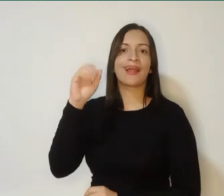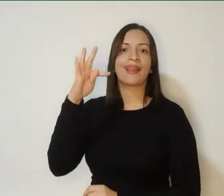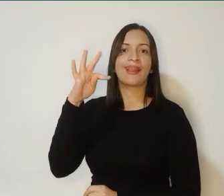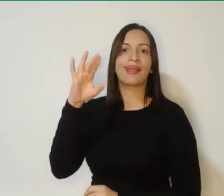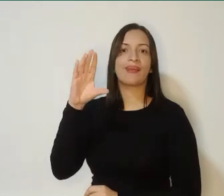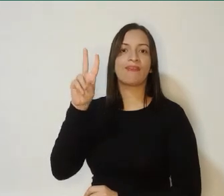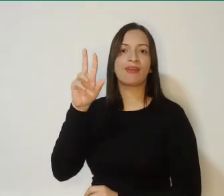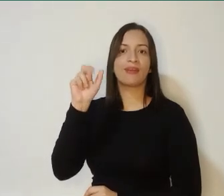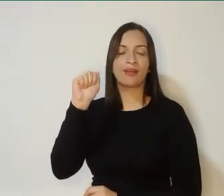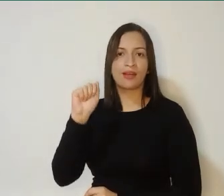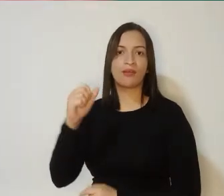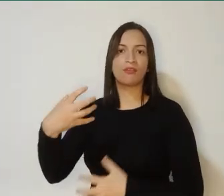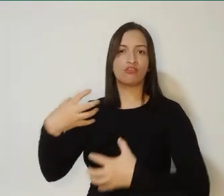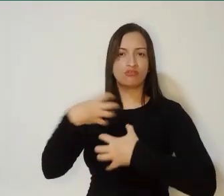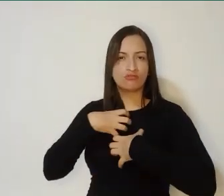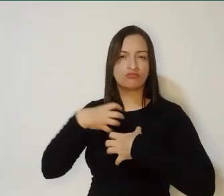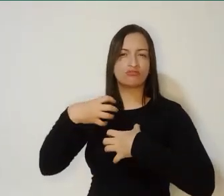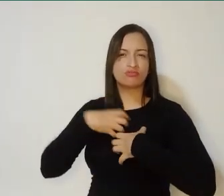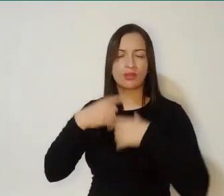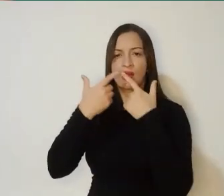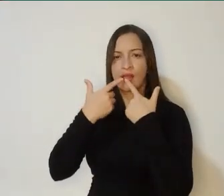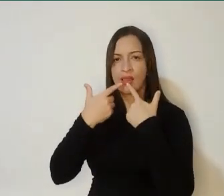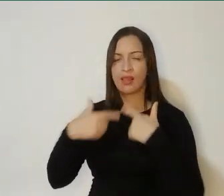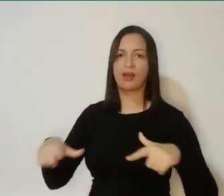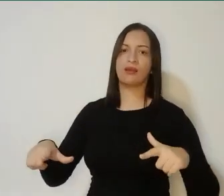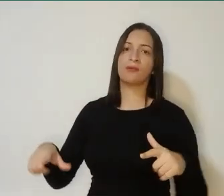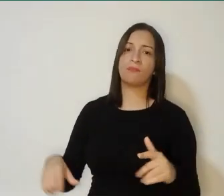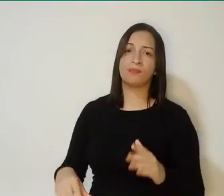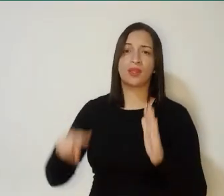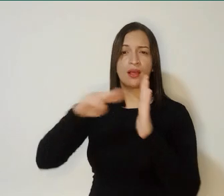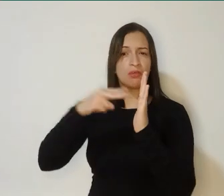conotativa, que é a linguagem que permite que a gente